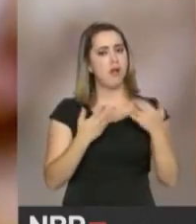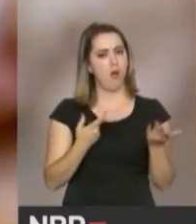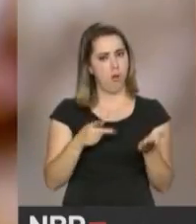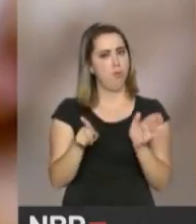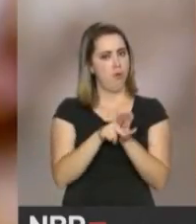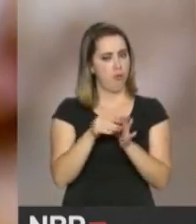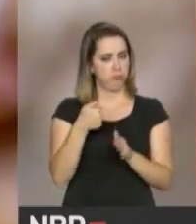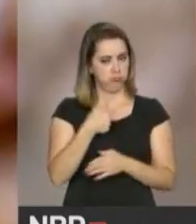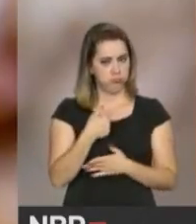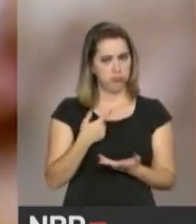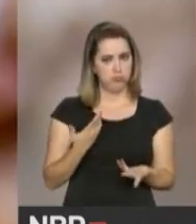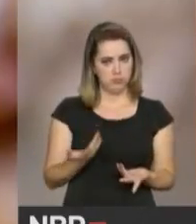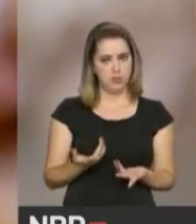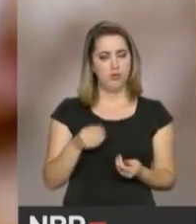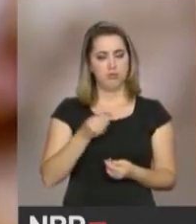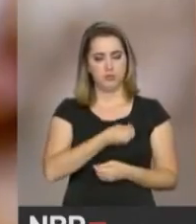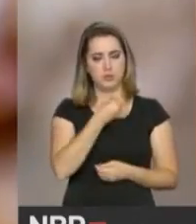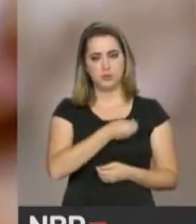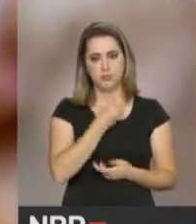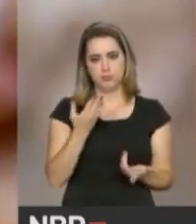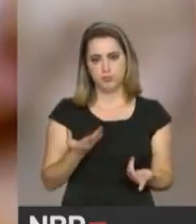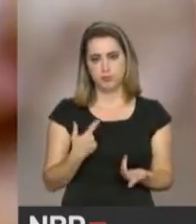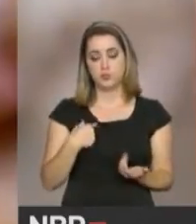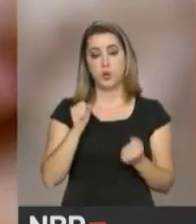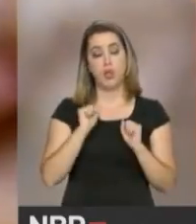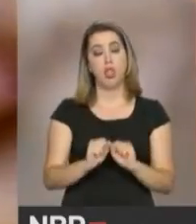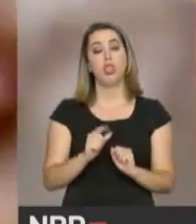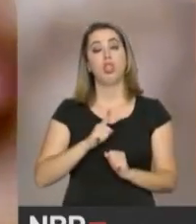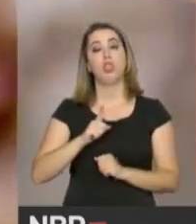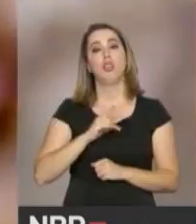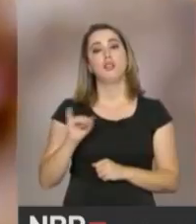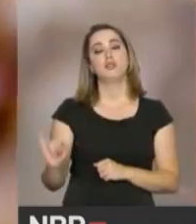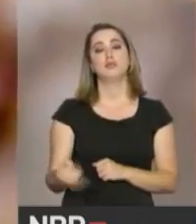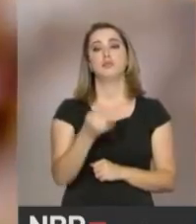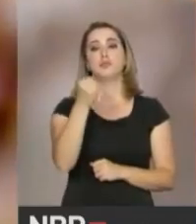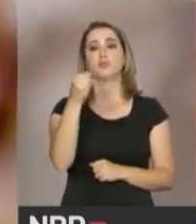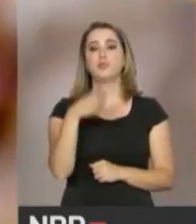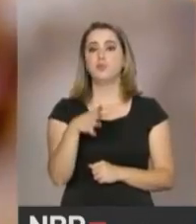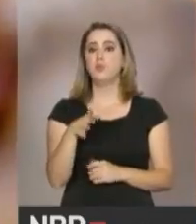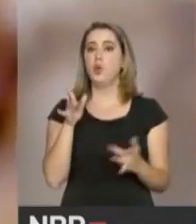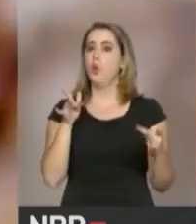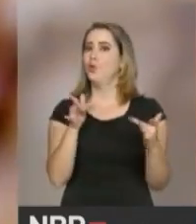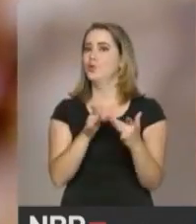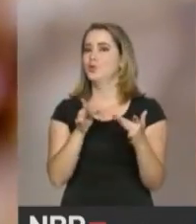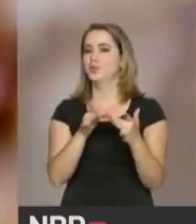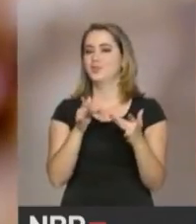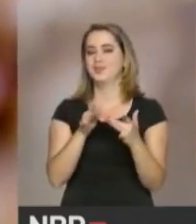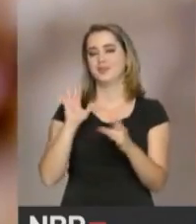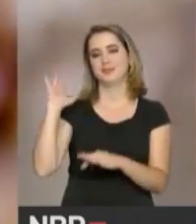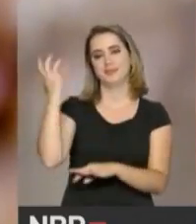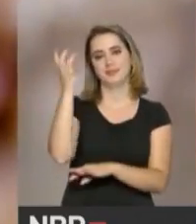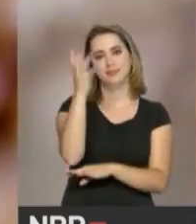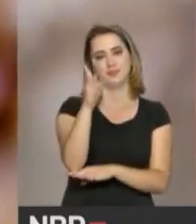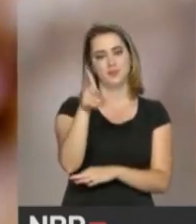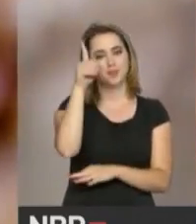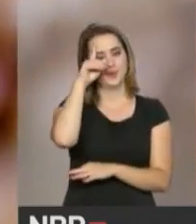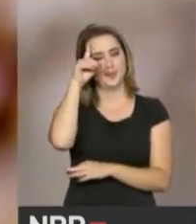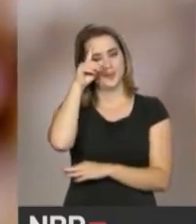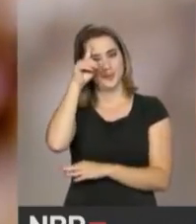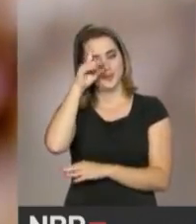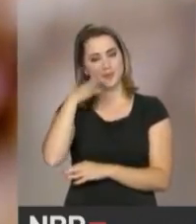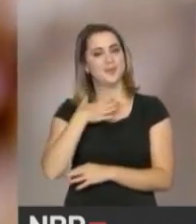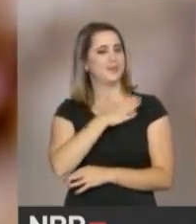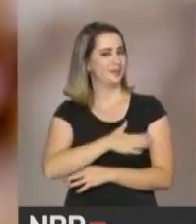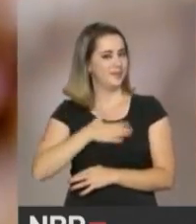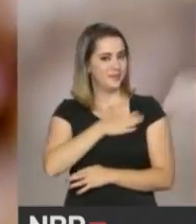meio de sobreviver, de você ter a oportunidade de estar tendo contato com a natureza todos os dias, ter o